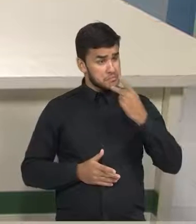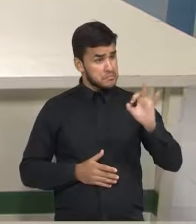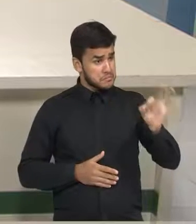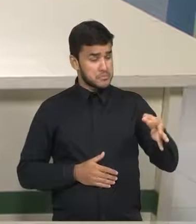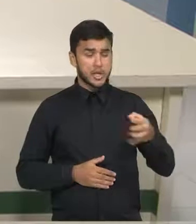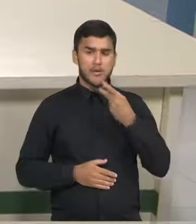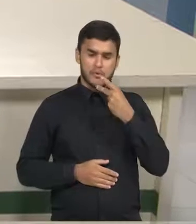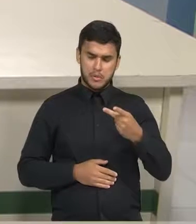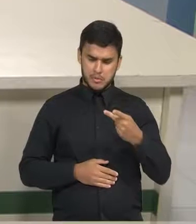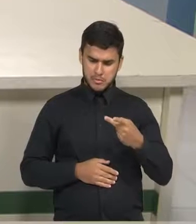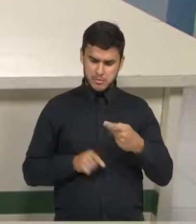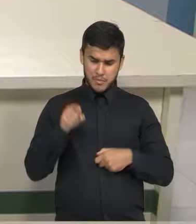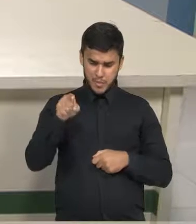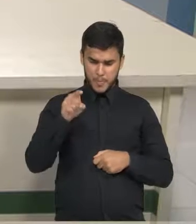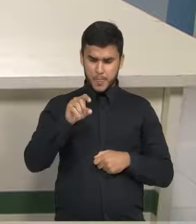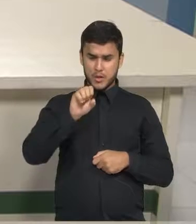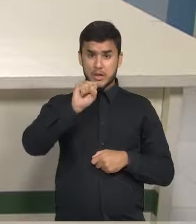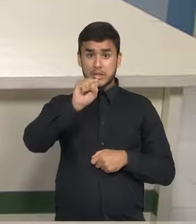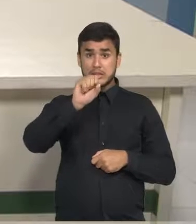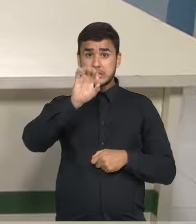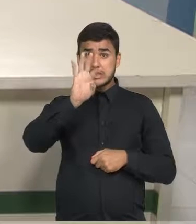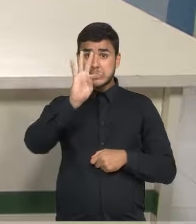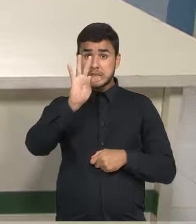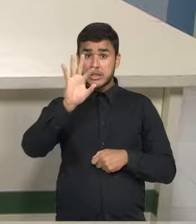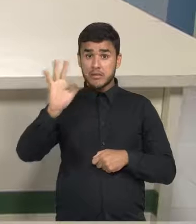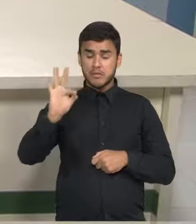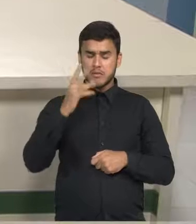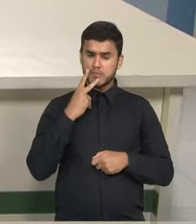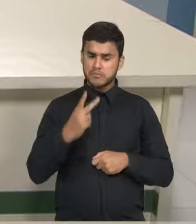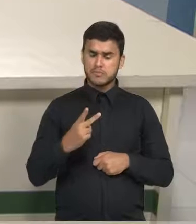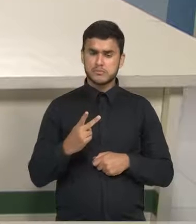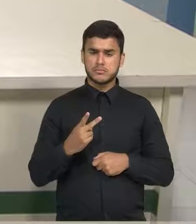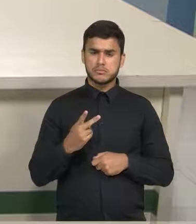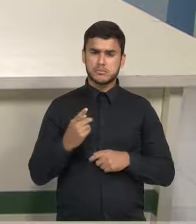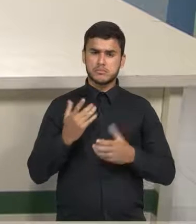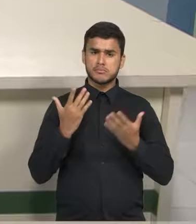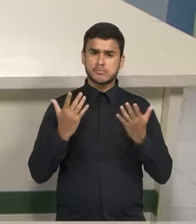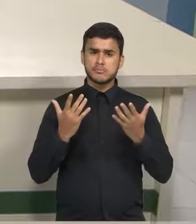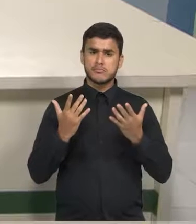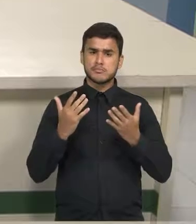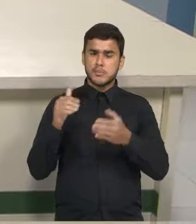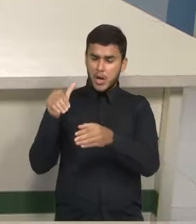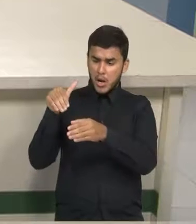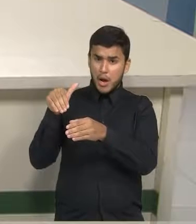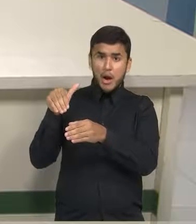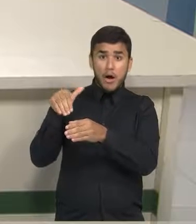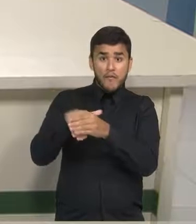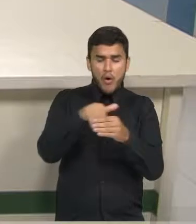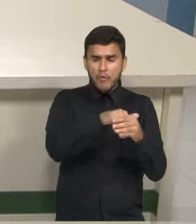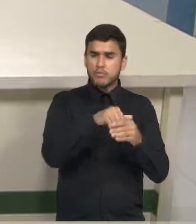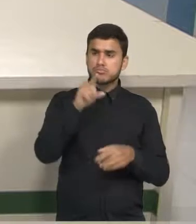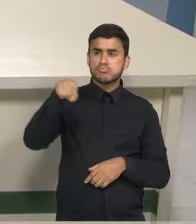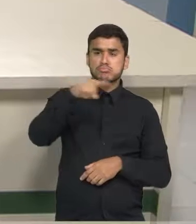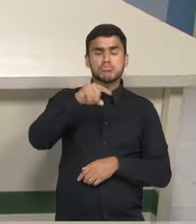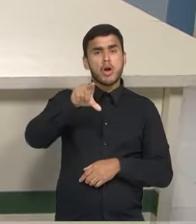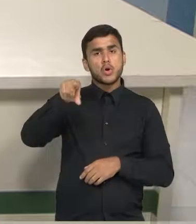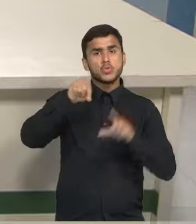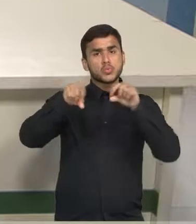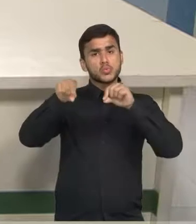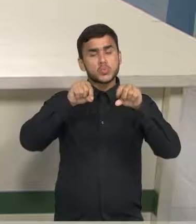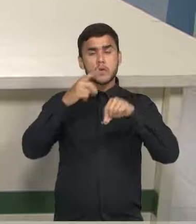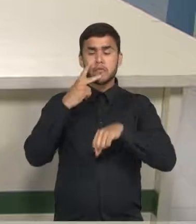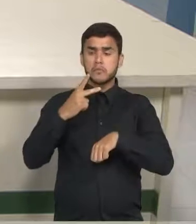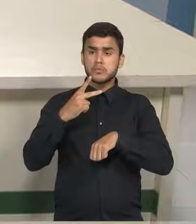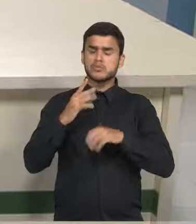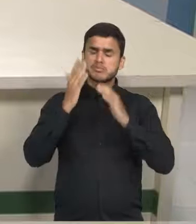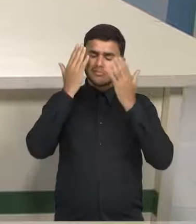conseguiu dividir o Supremo ao ponto de os votos durante o período que ela foi presidente,